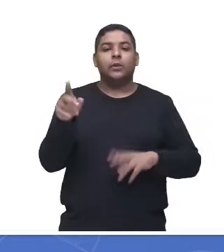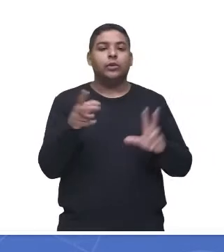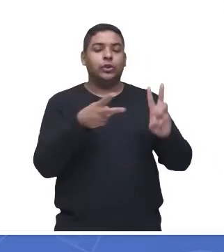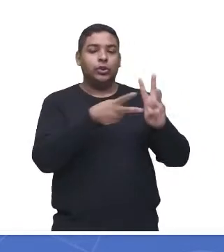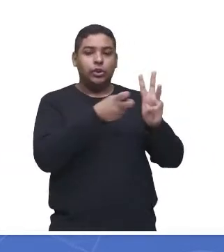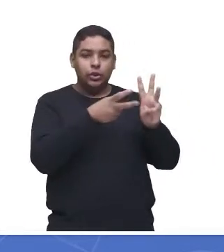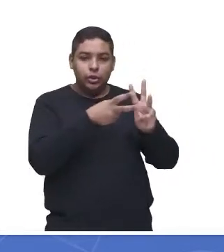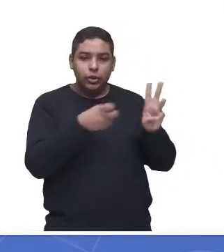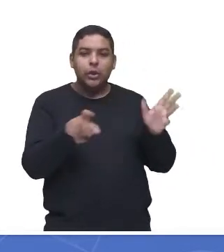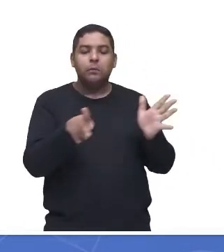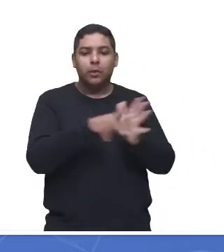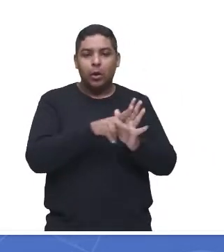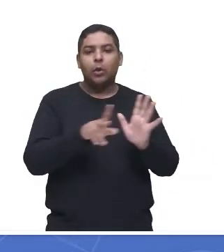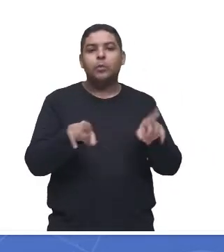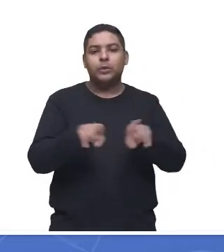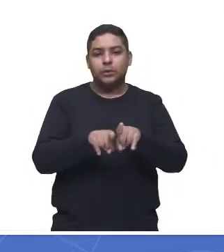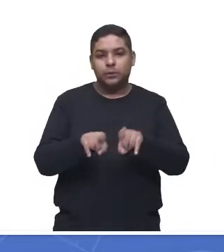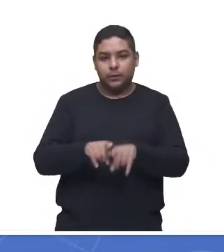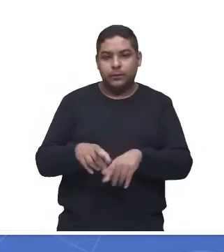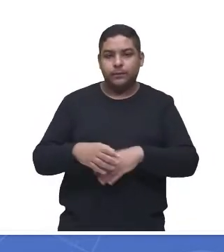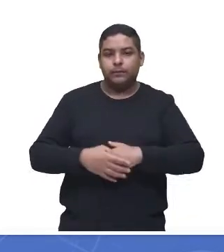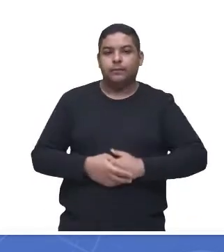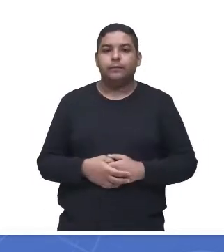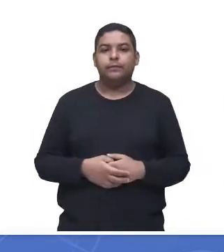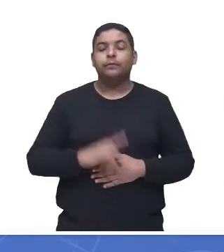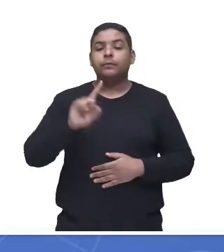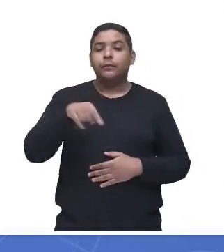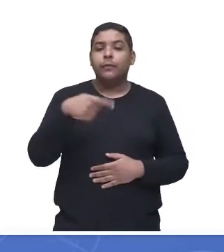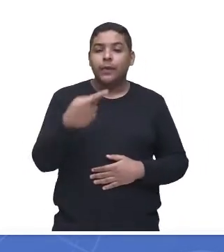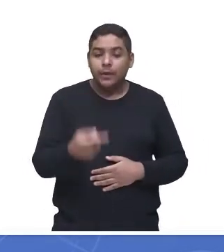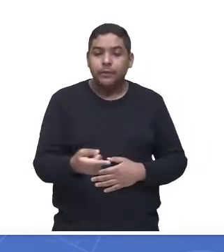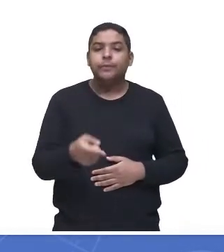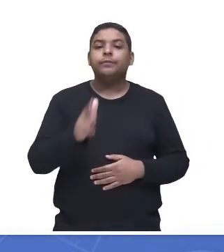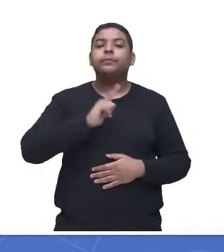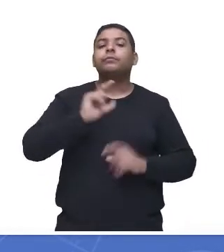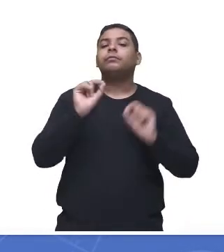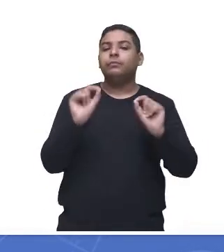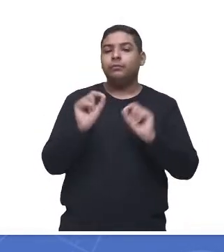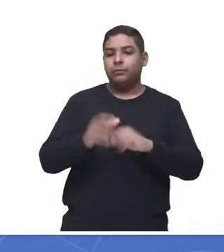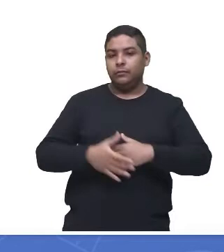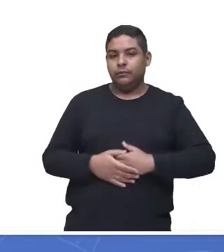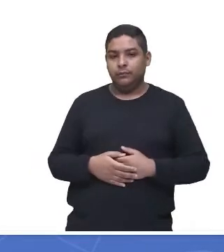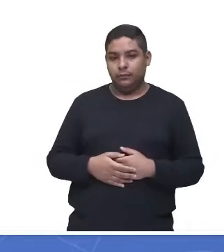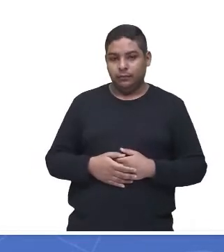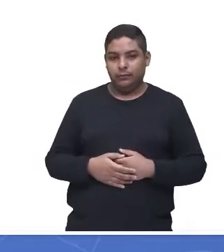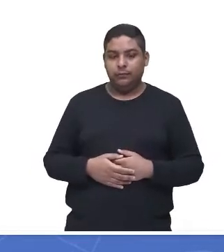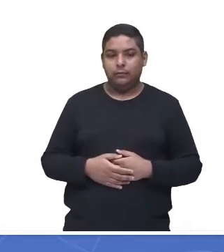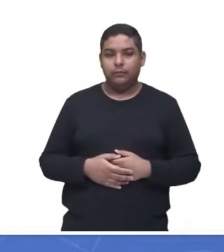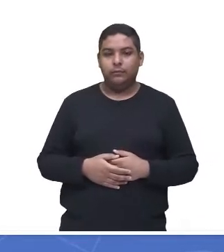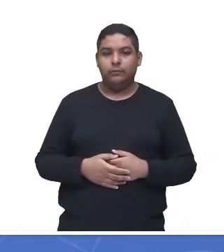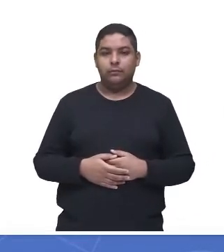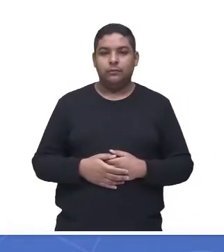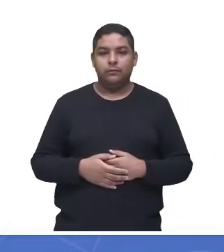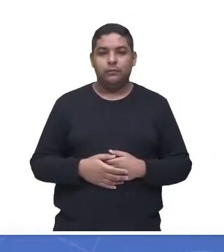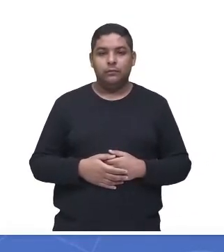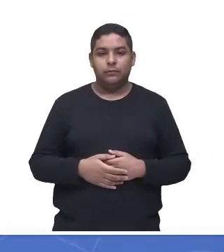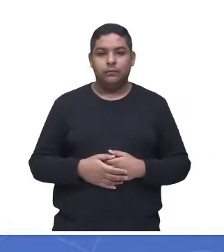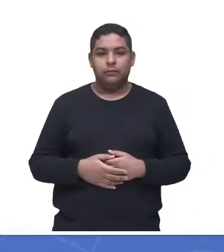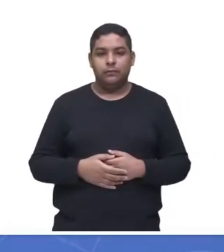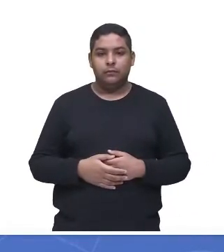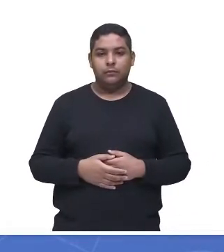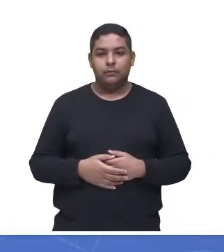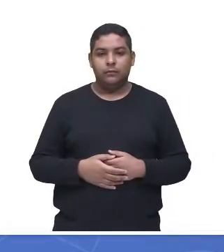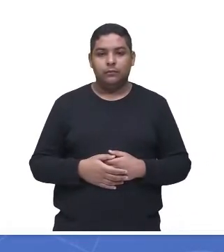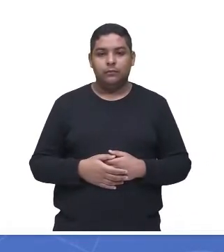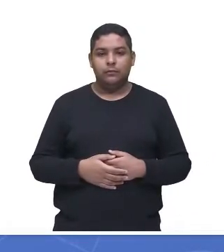né? Depois desse conhecimento também, nós podemos falar aqui, continuando aí no nosso texto, né, para vocês acompanharem